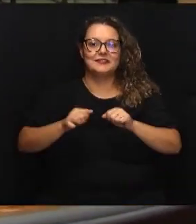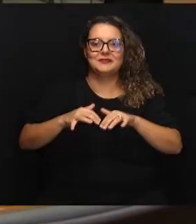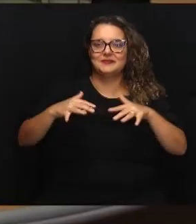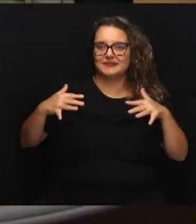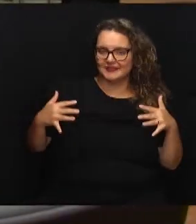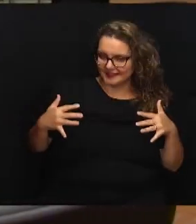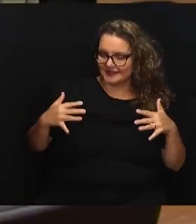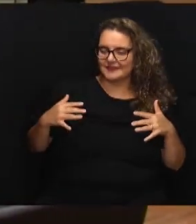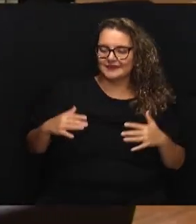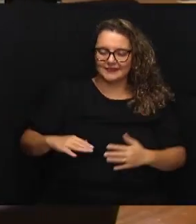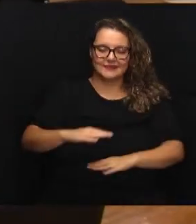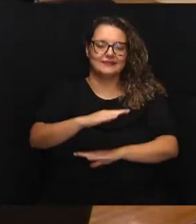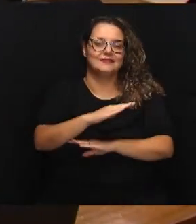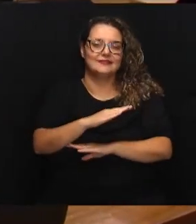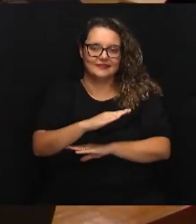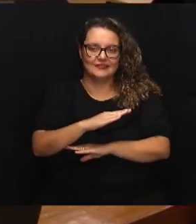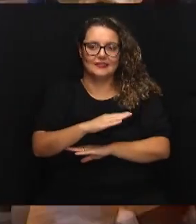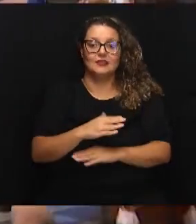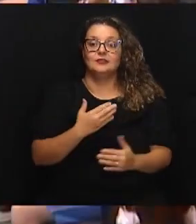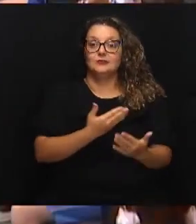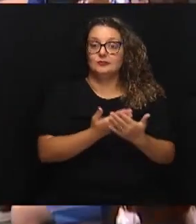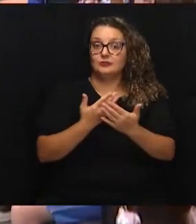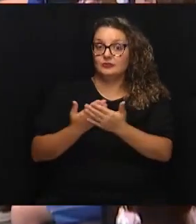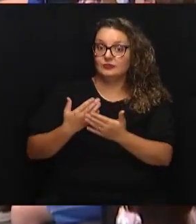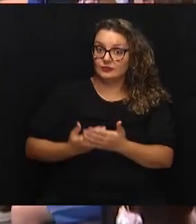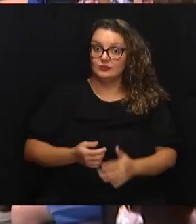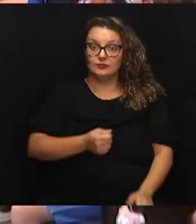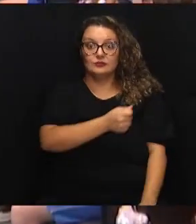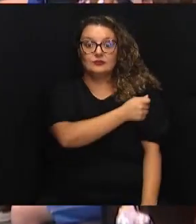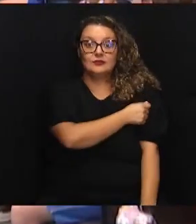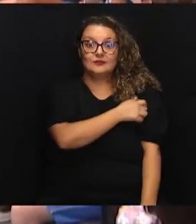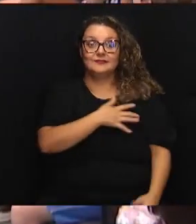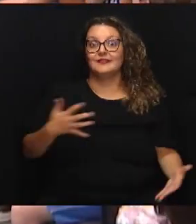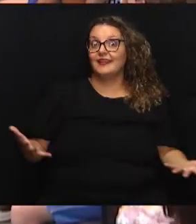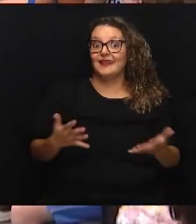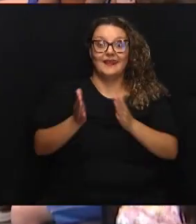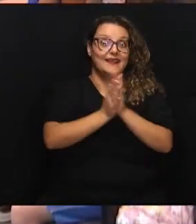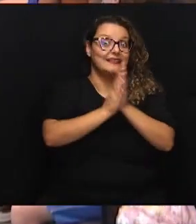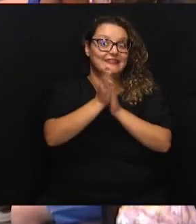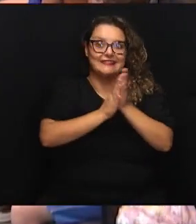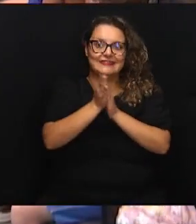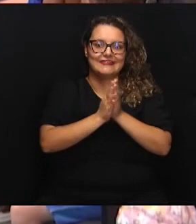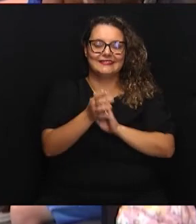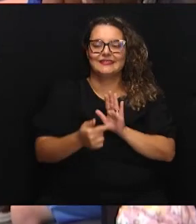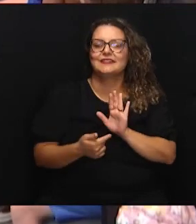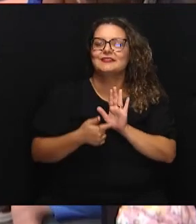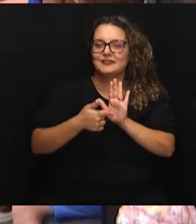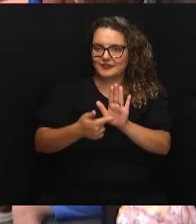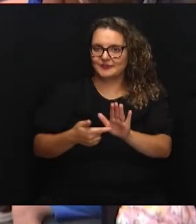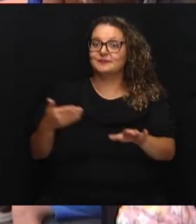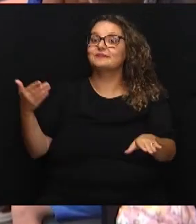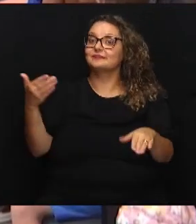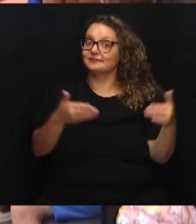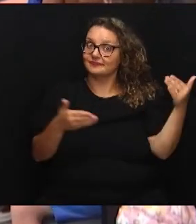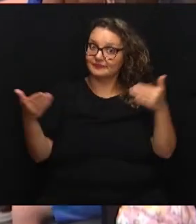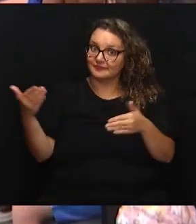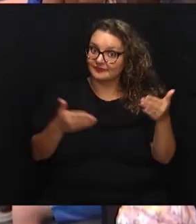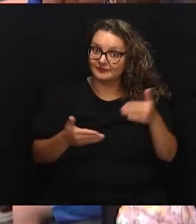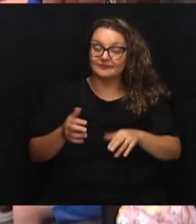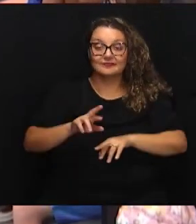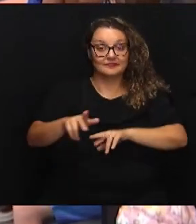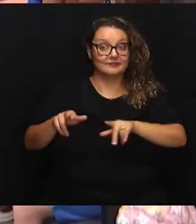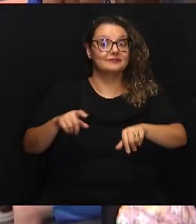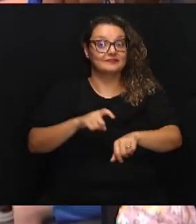da Casa de Leis. Os estudantes estavam entusiasmados e se mostraram participativos em